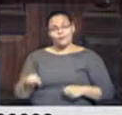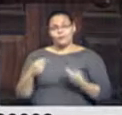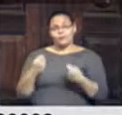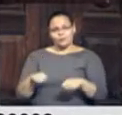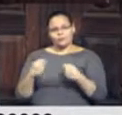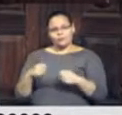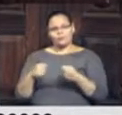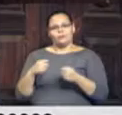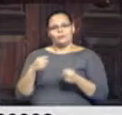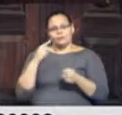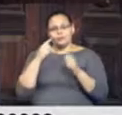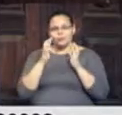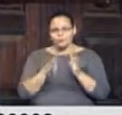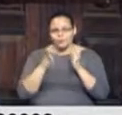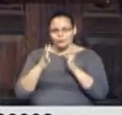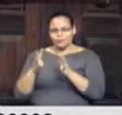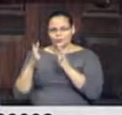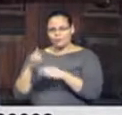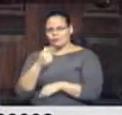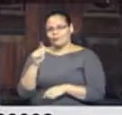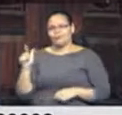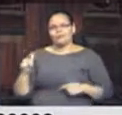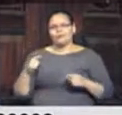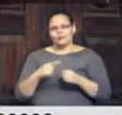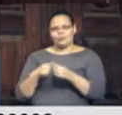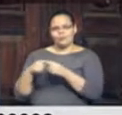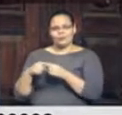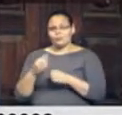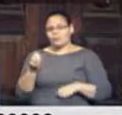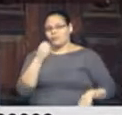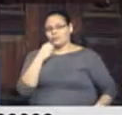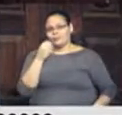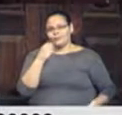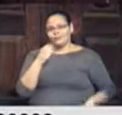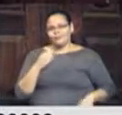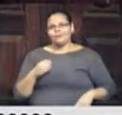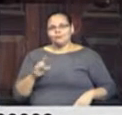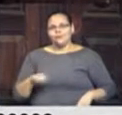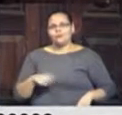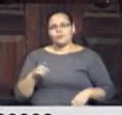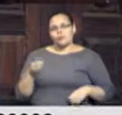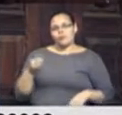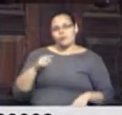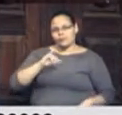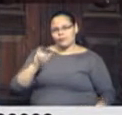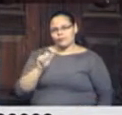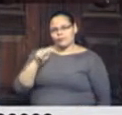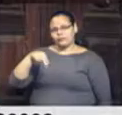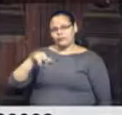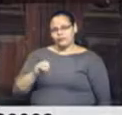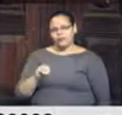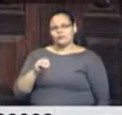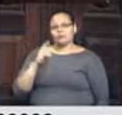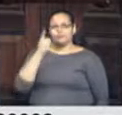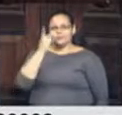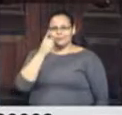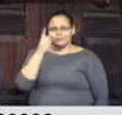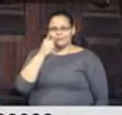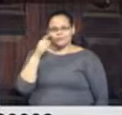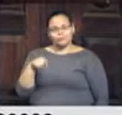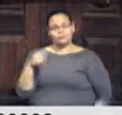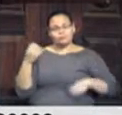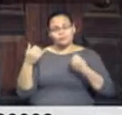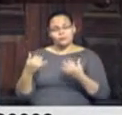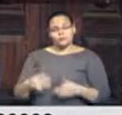que assistir aos municípios mais fracos. Como falou muito bem aqui o deputado Jânio Mendes, tem cidades no Rio